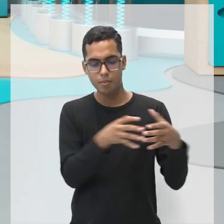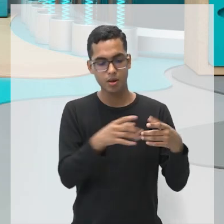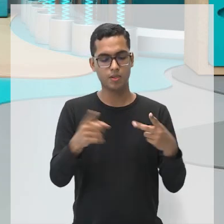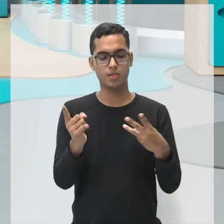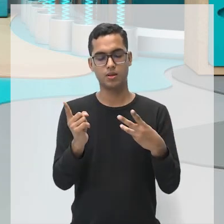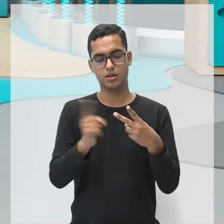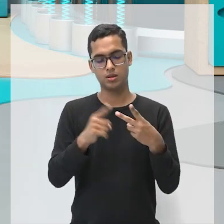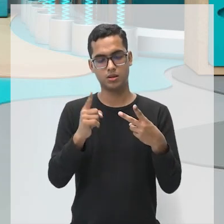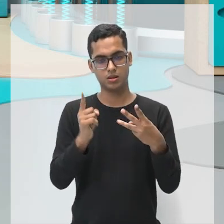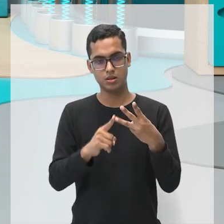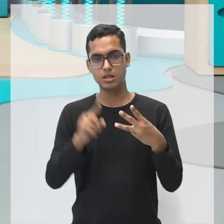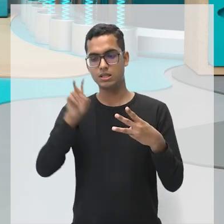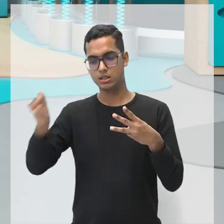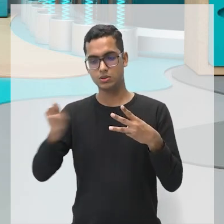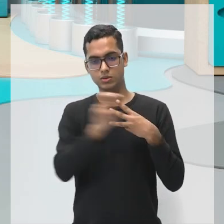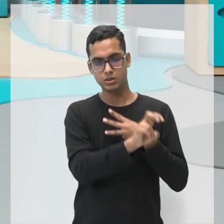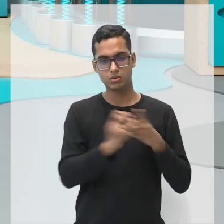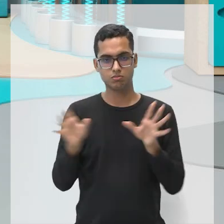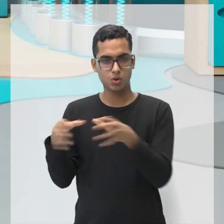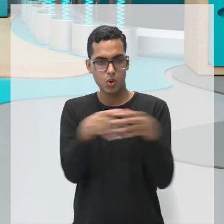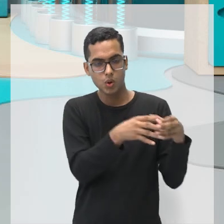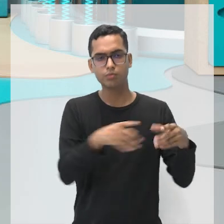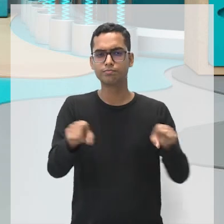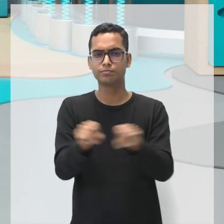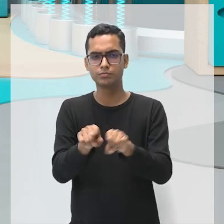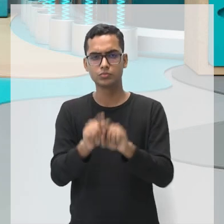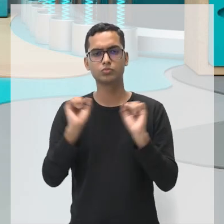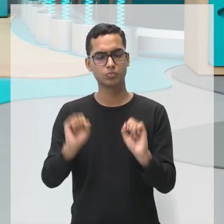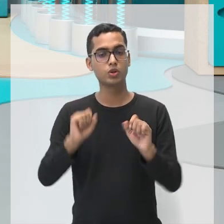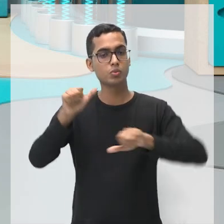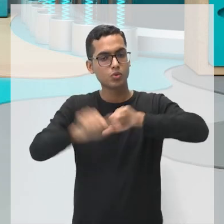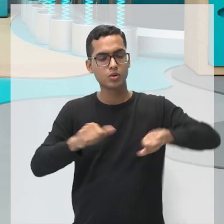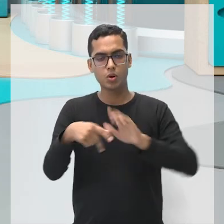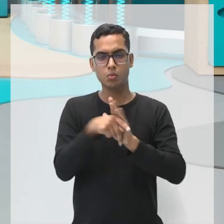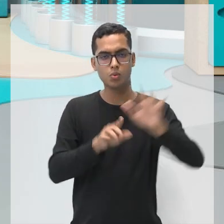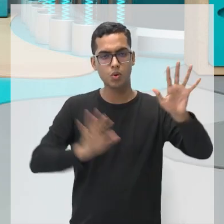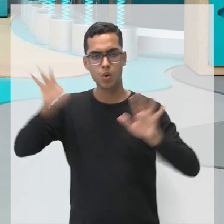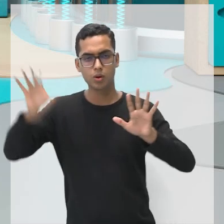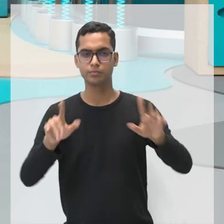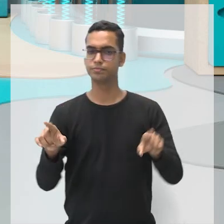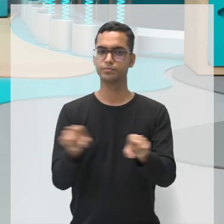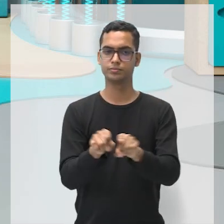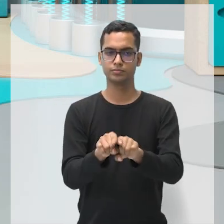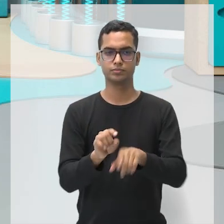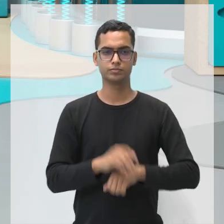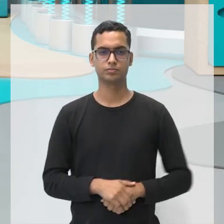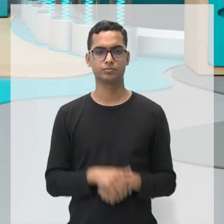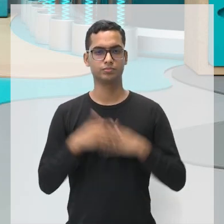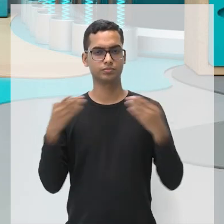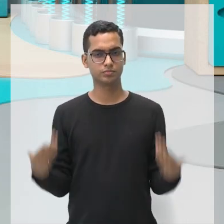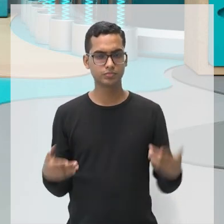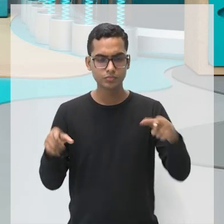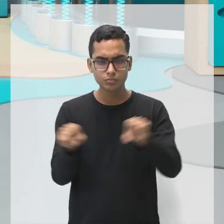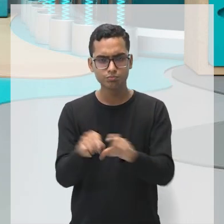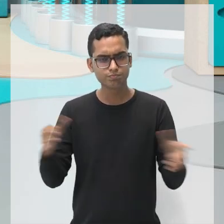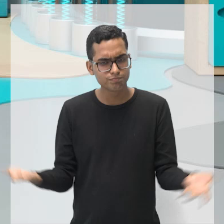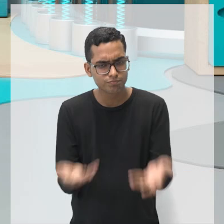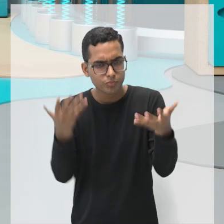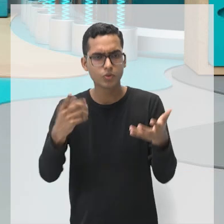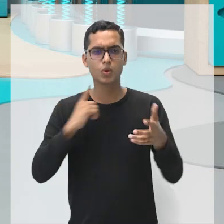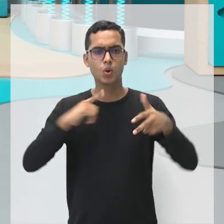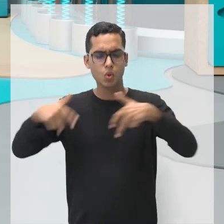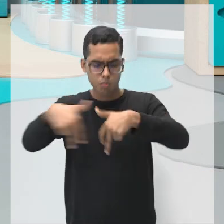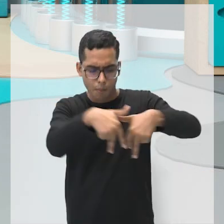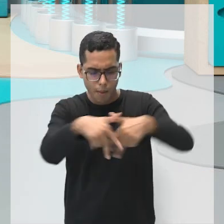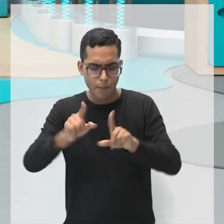basta avisar o árbitro ali para que ele possa autorizar essa troca. Por motivos formativos, incentiva-se ali a